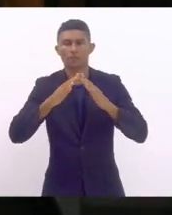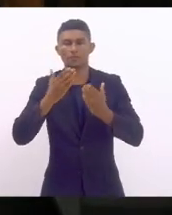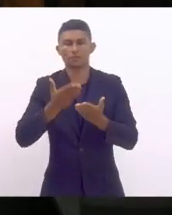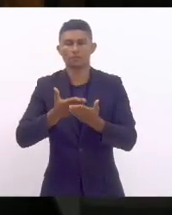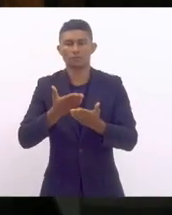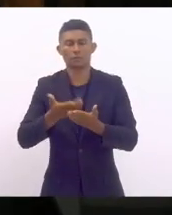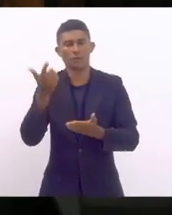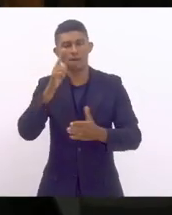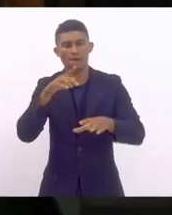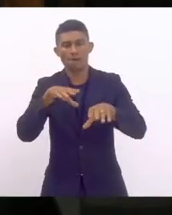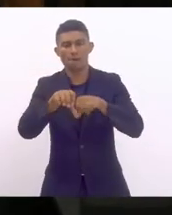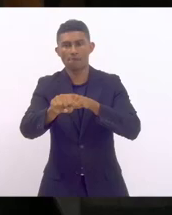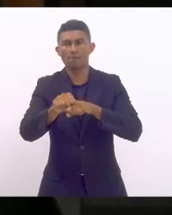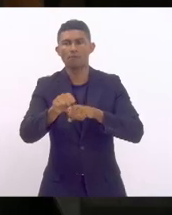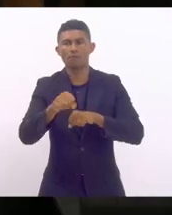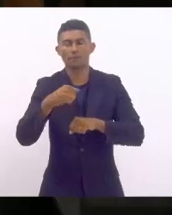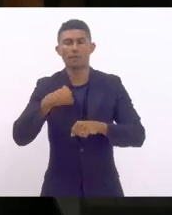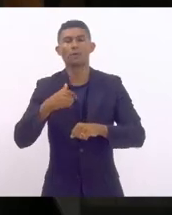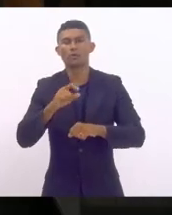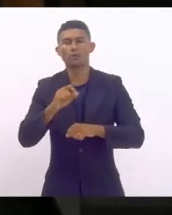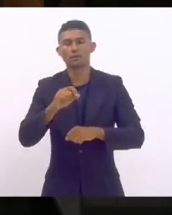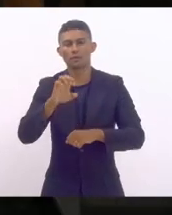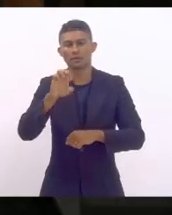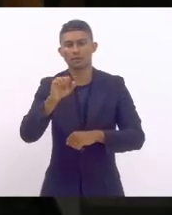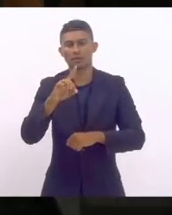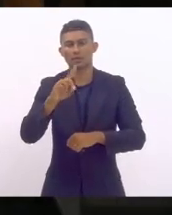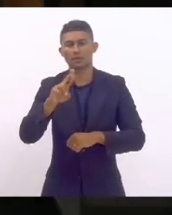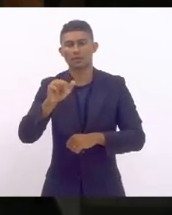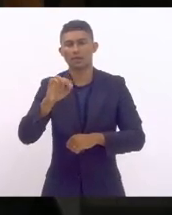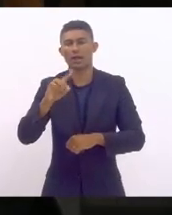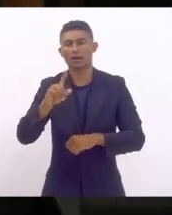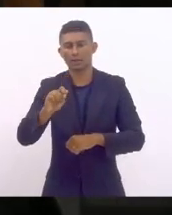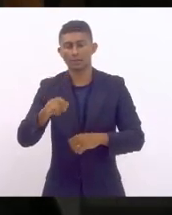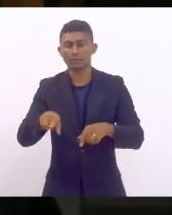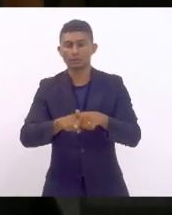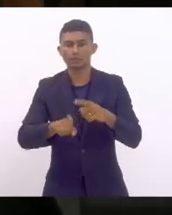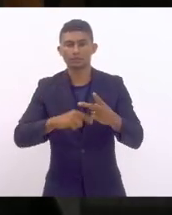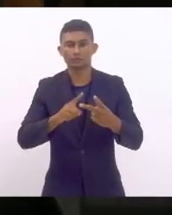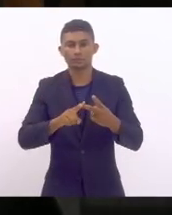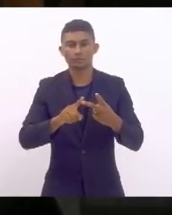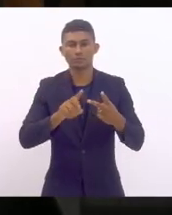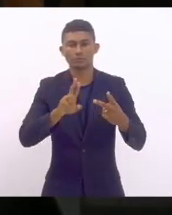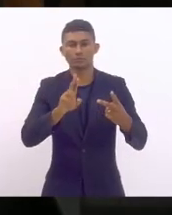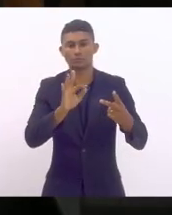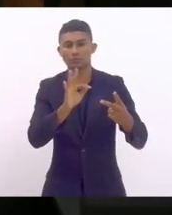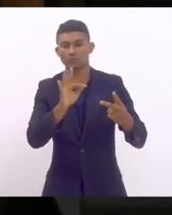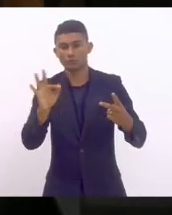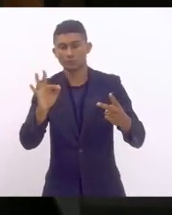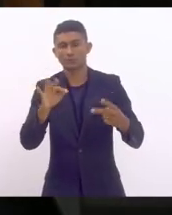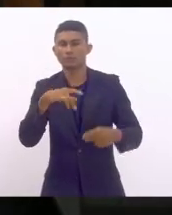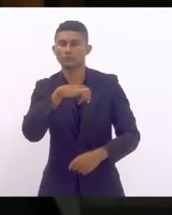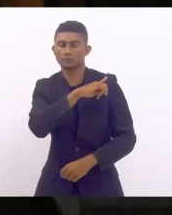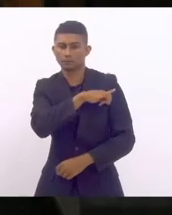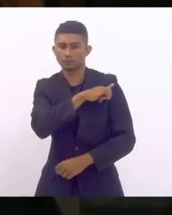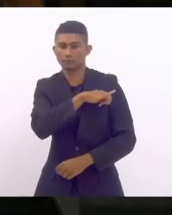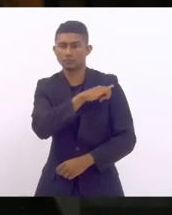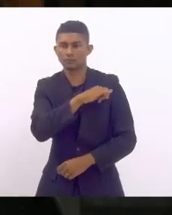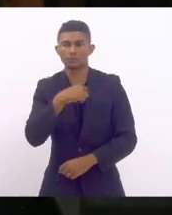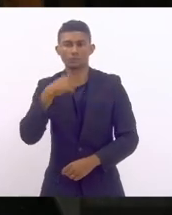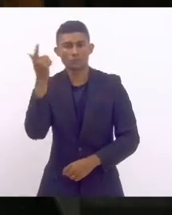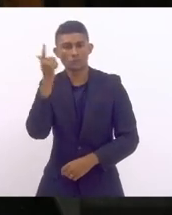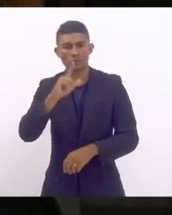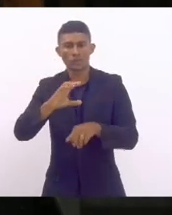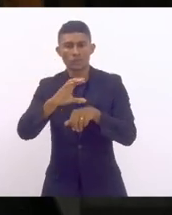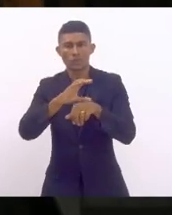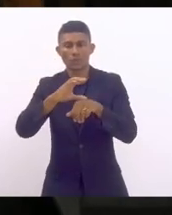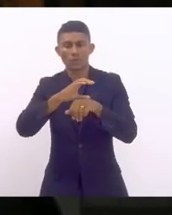me formei em técnico de estrada a Deus a Universidade Federal do Rio de Janeiro onde fiz meu